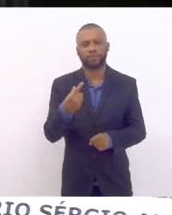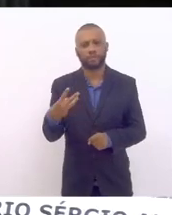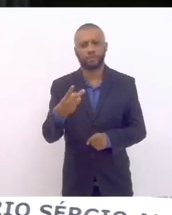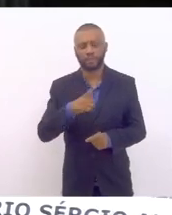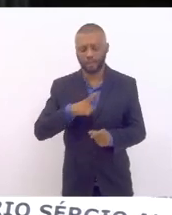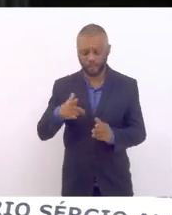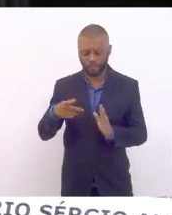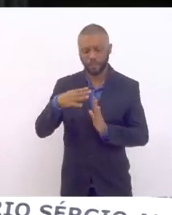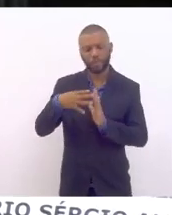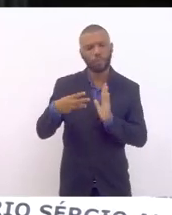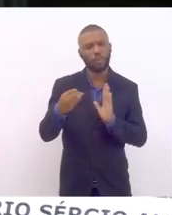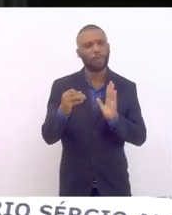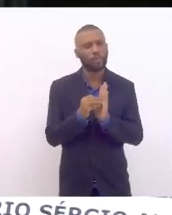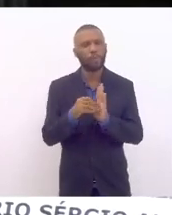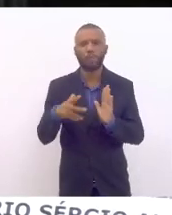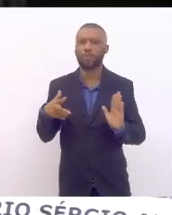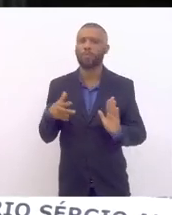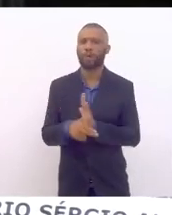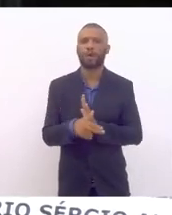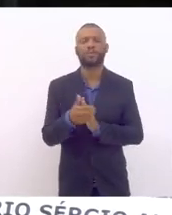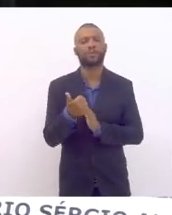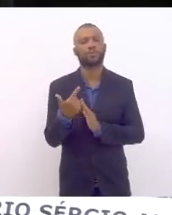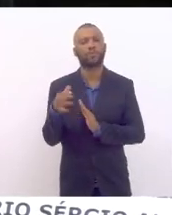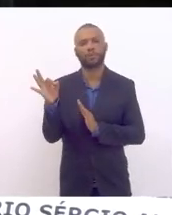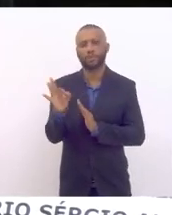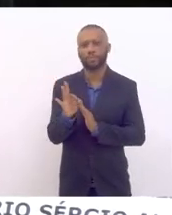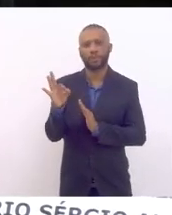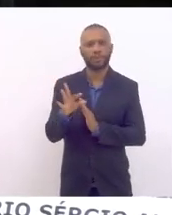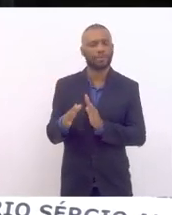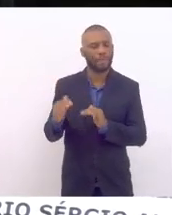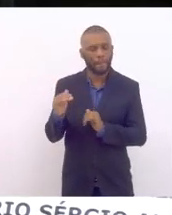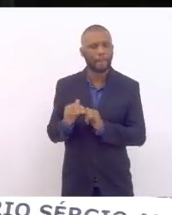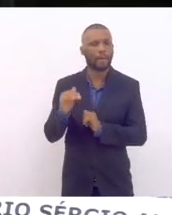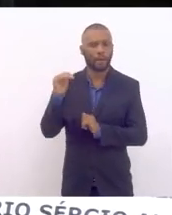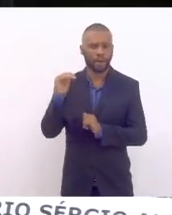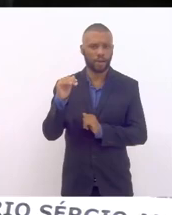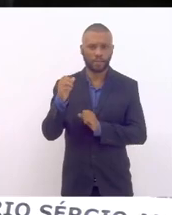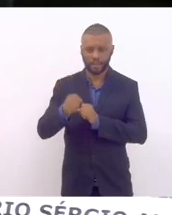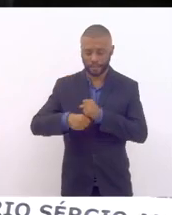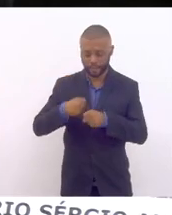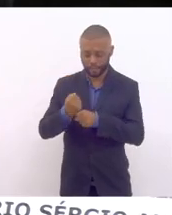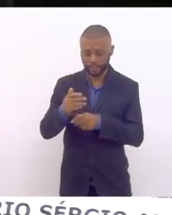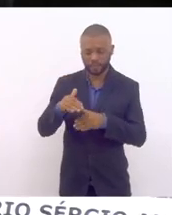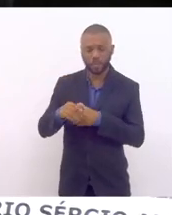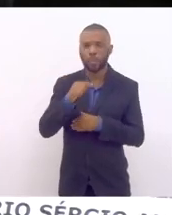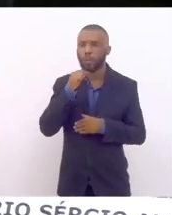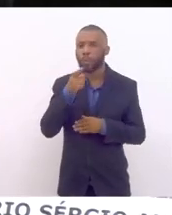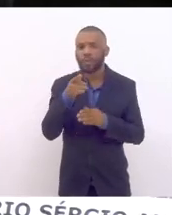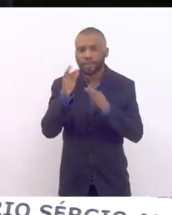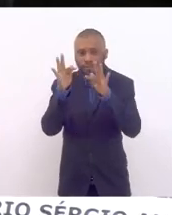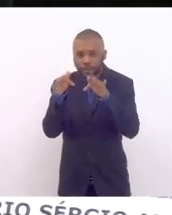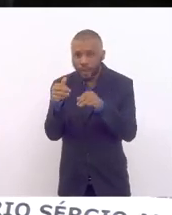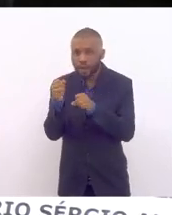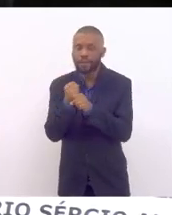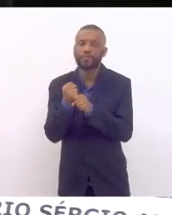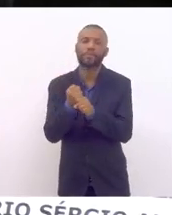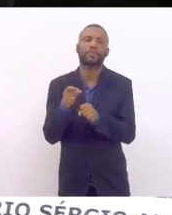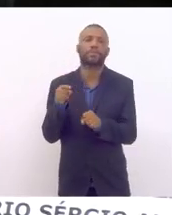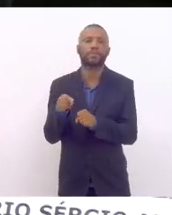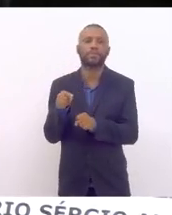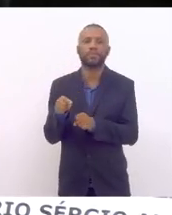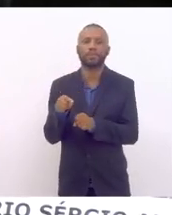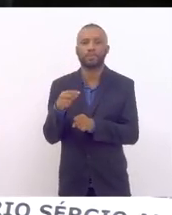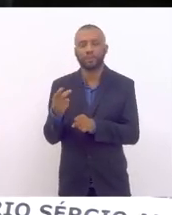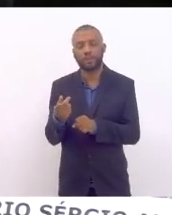corte de mais de doze por cento é asfixiar meus esse ano nós não conseguimos encerrar o ano vamos conseguir